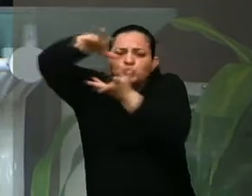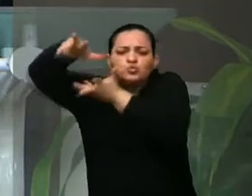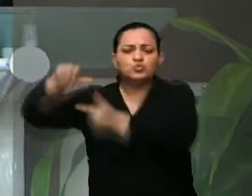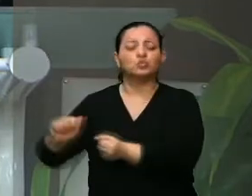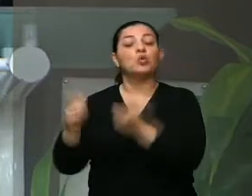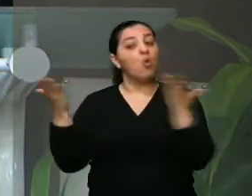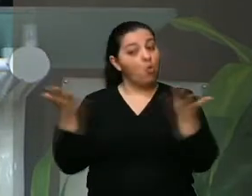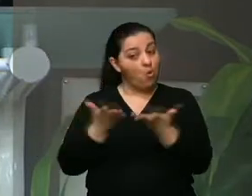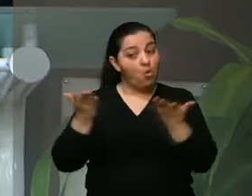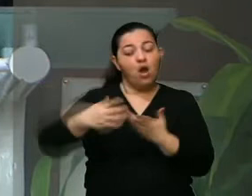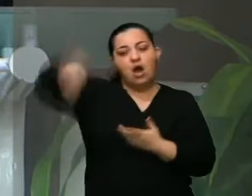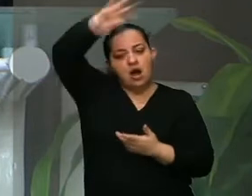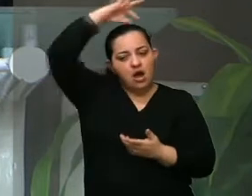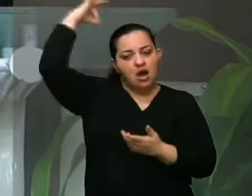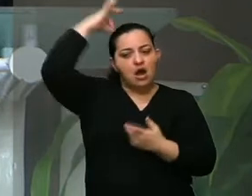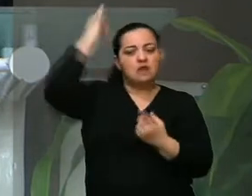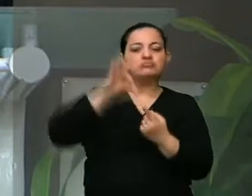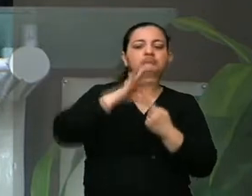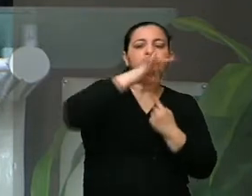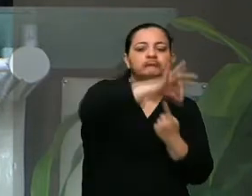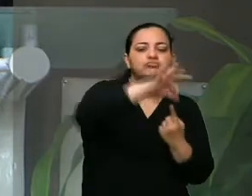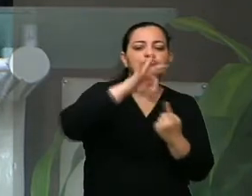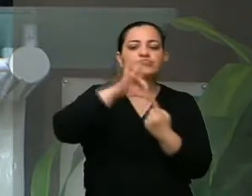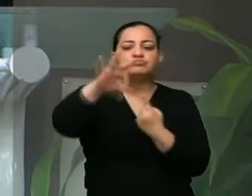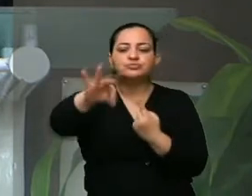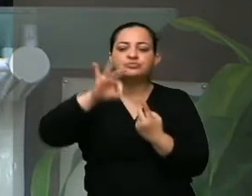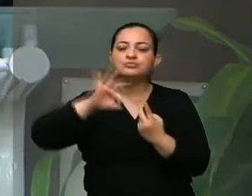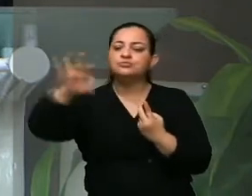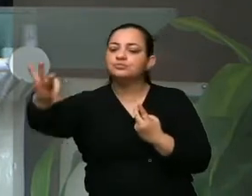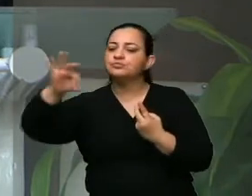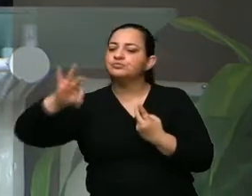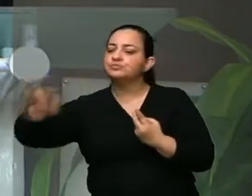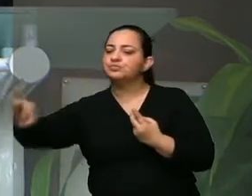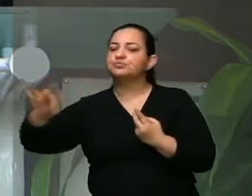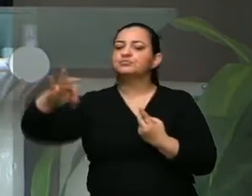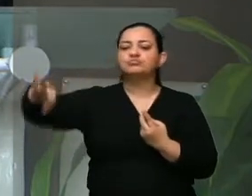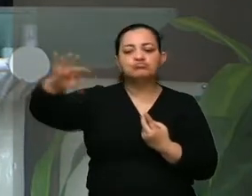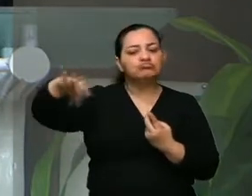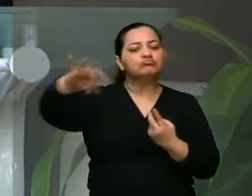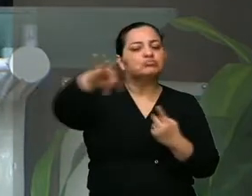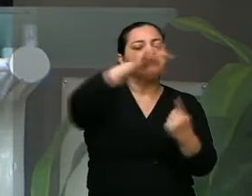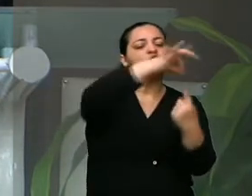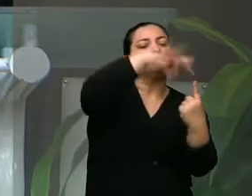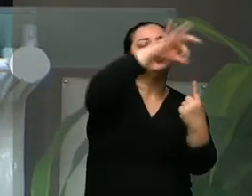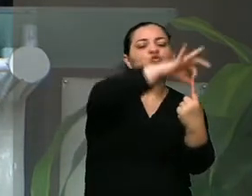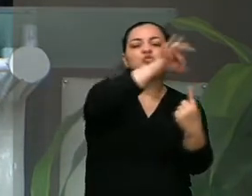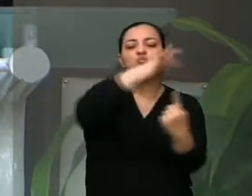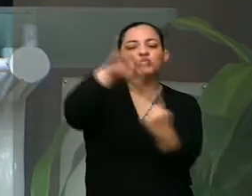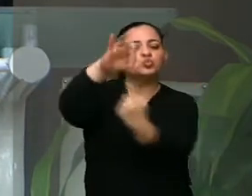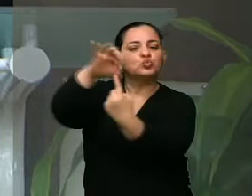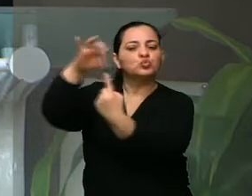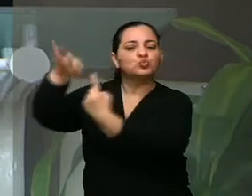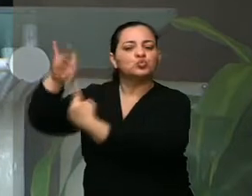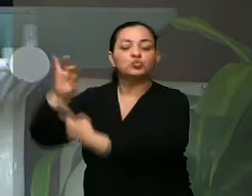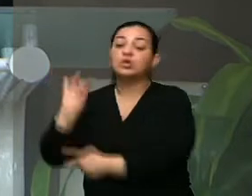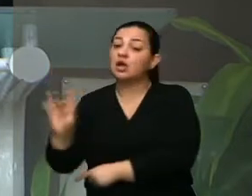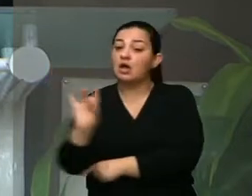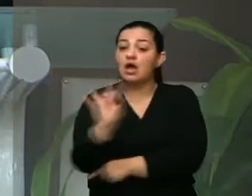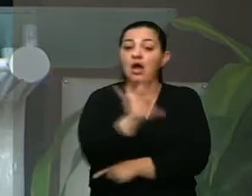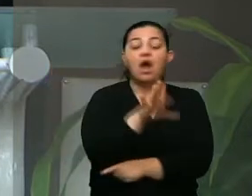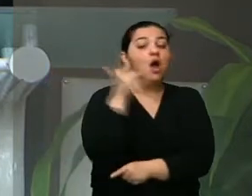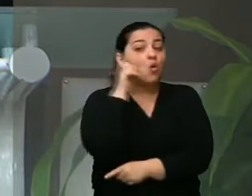hoje o espírito santo é dado individualmente hoje pra isso hoje pra que de acordo com cada um vai alcançando